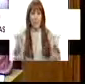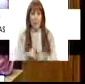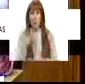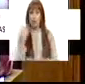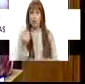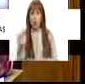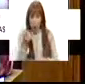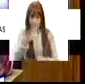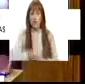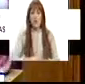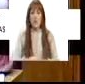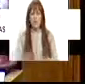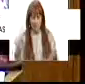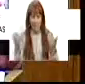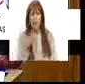os jovens